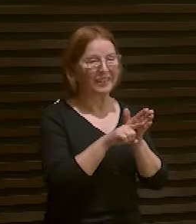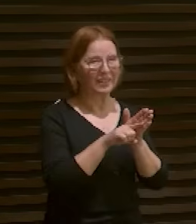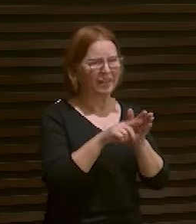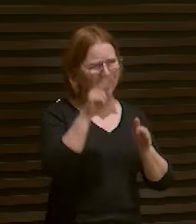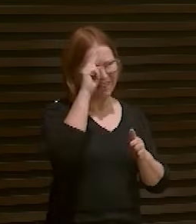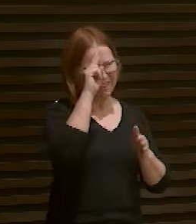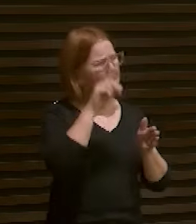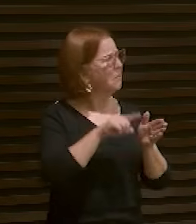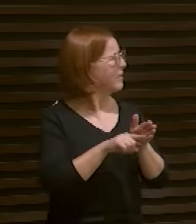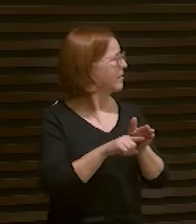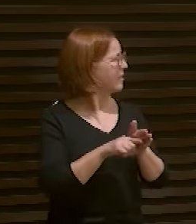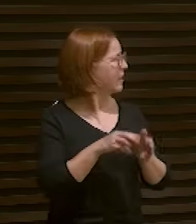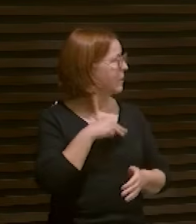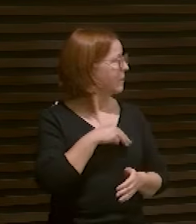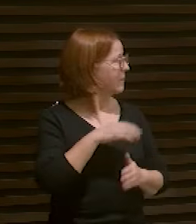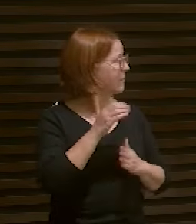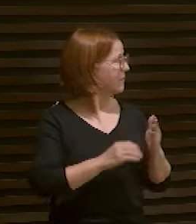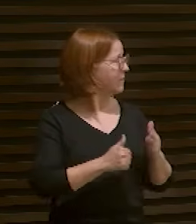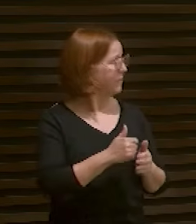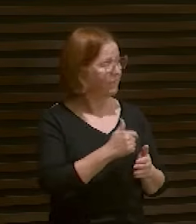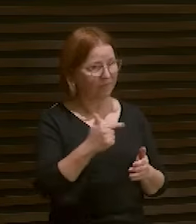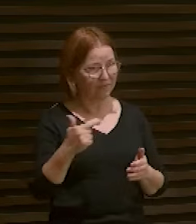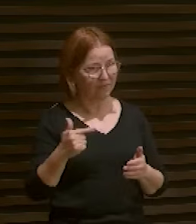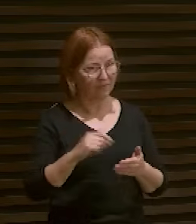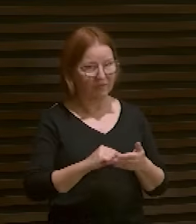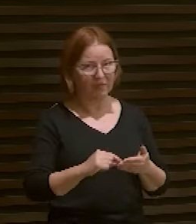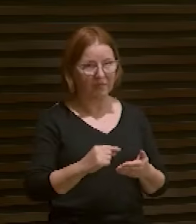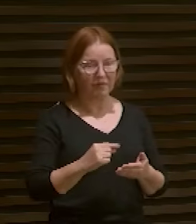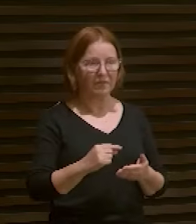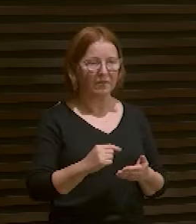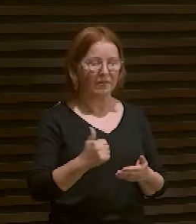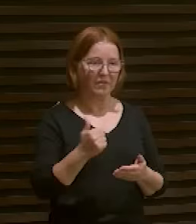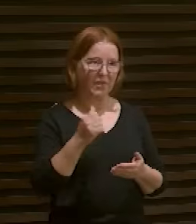daquela pergunta? Mateus 12, 18, 20 e 21.